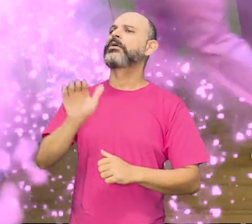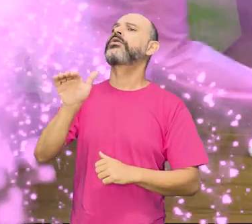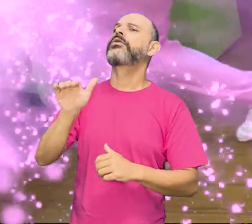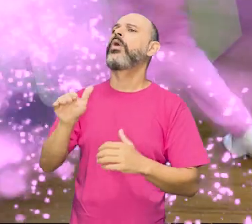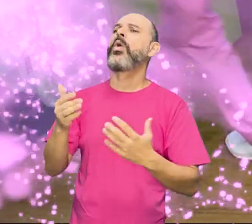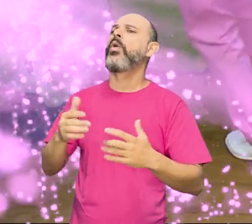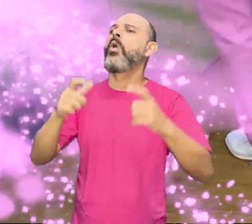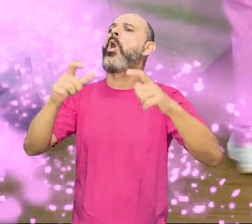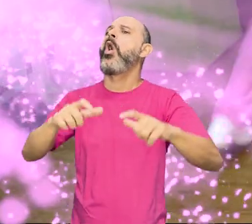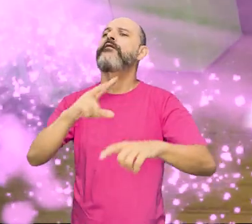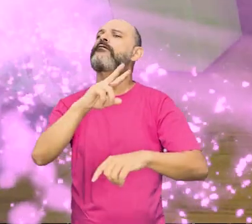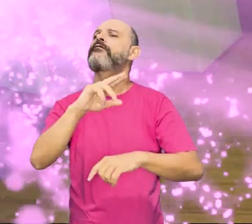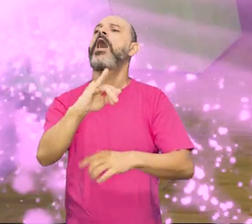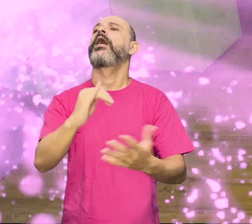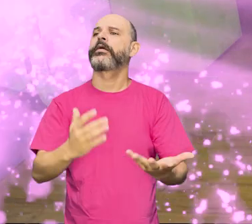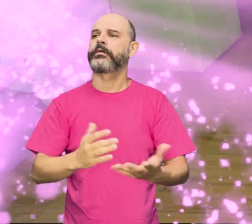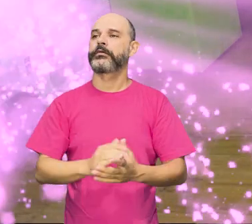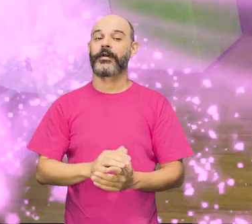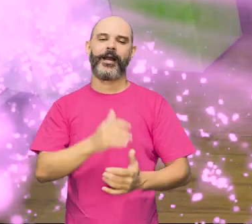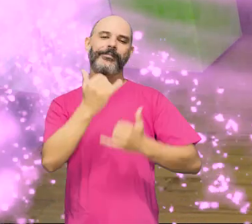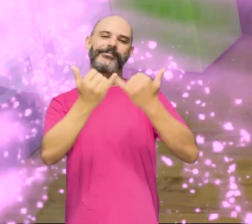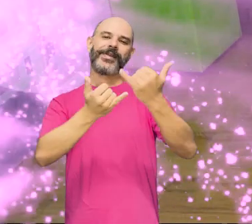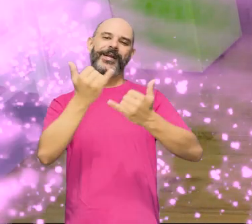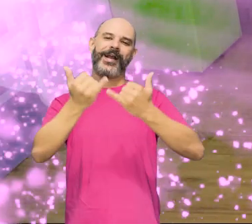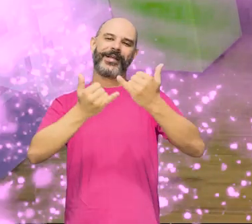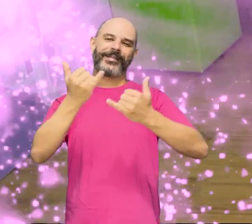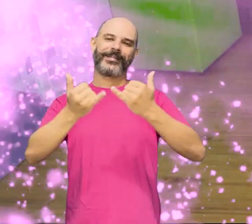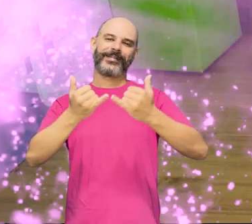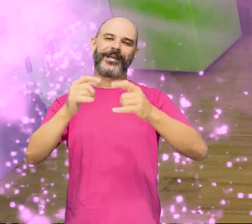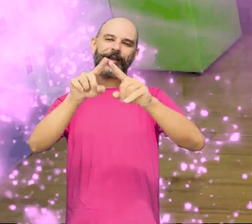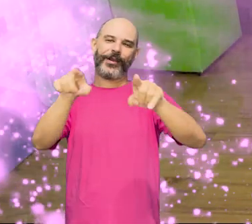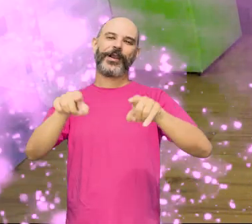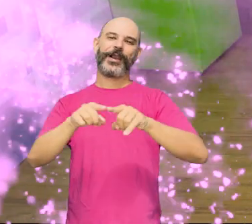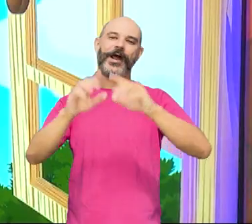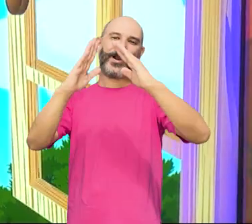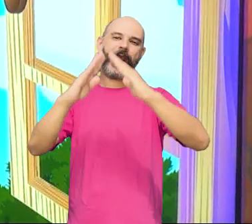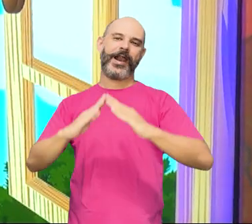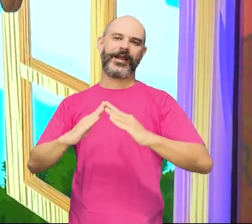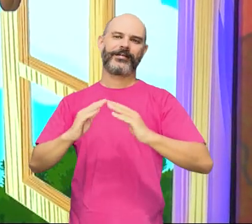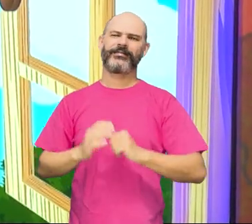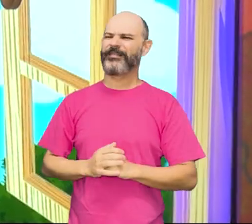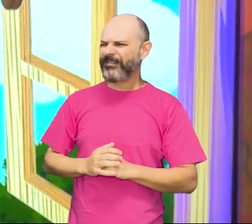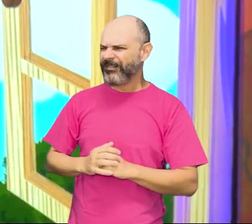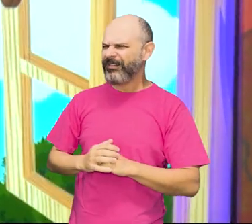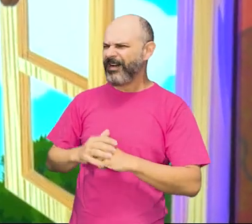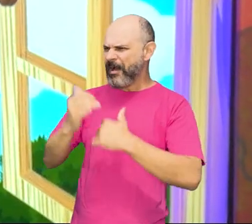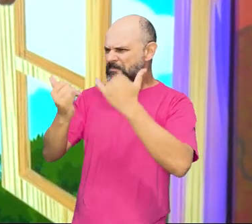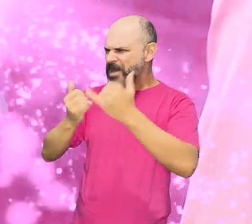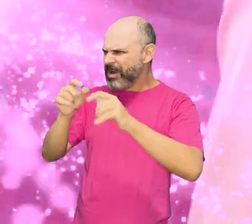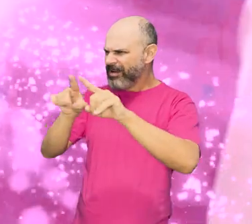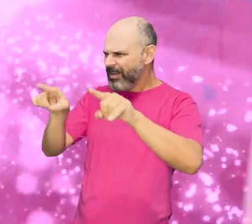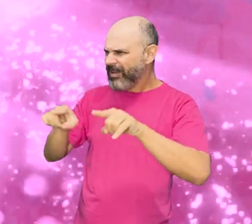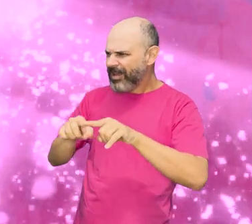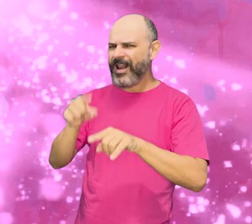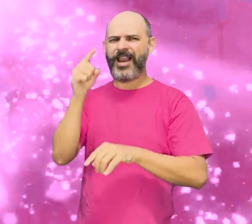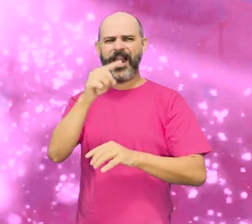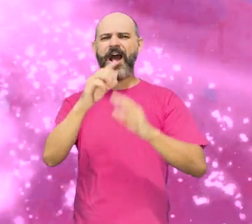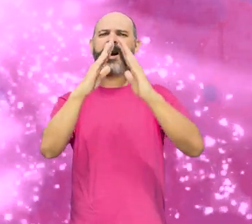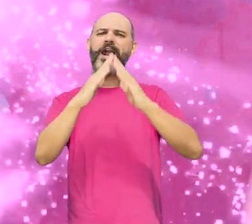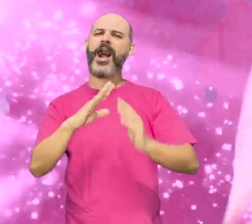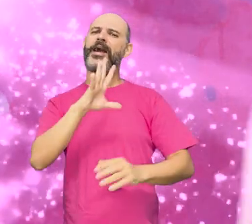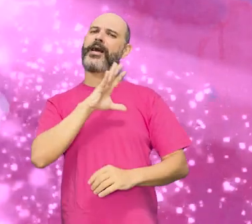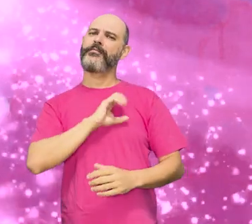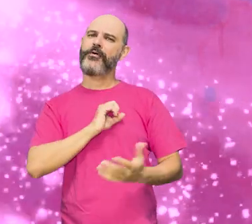Ei, tio Mazinho, pra onde é que você vai? Pra Brinquedoteca do Lar. Brinquedoteca do Lar?